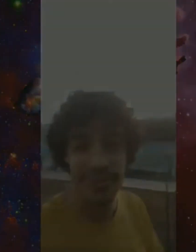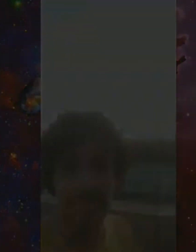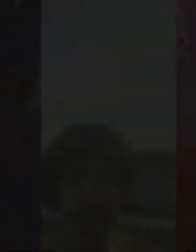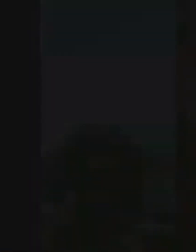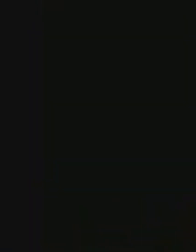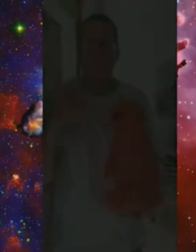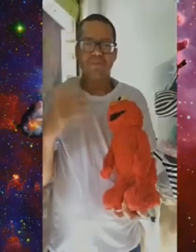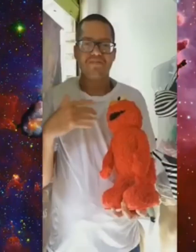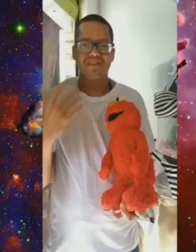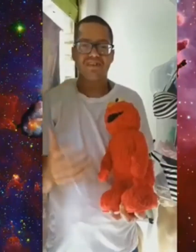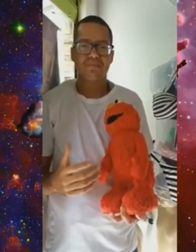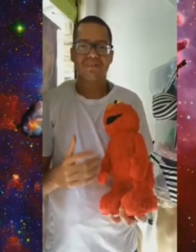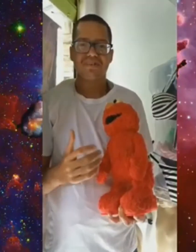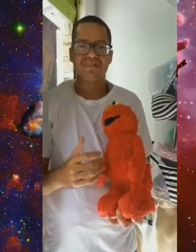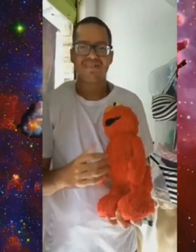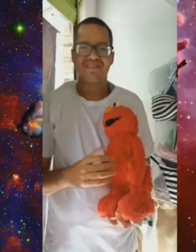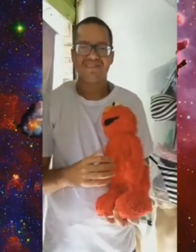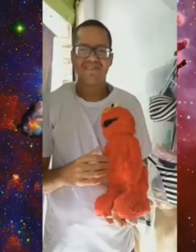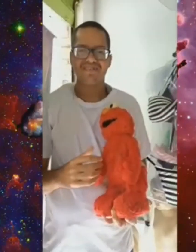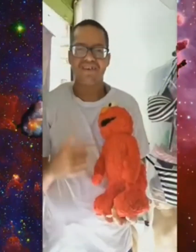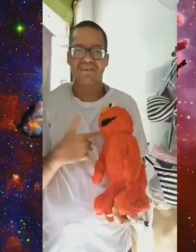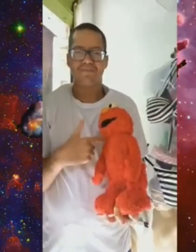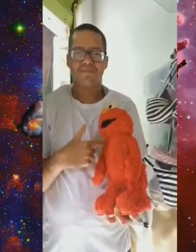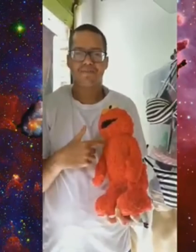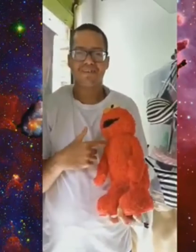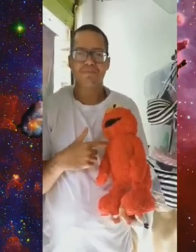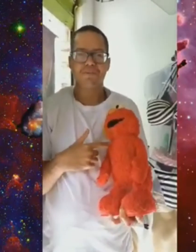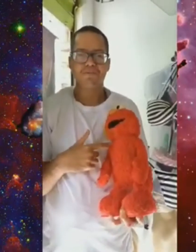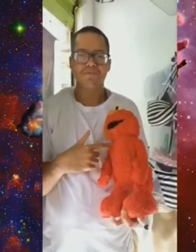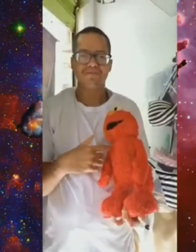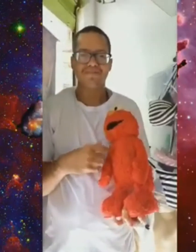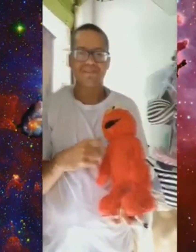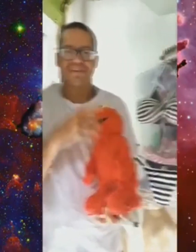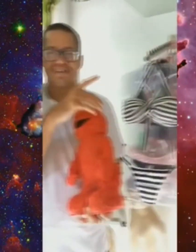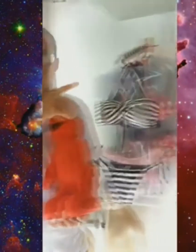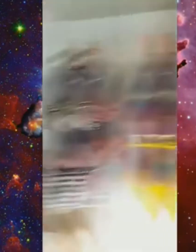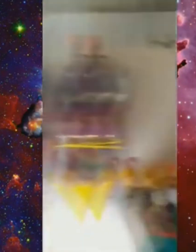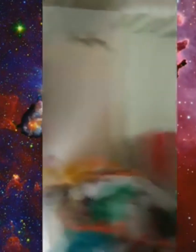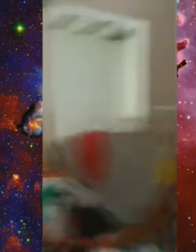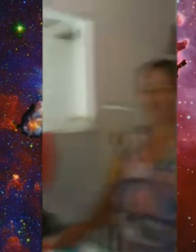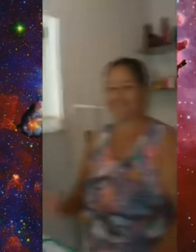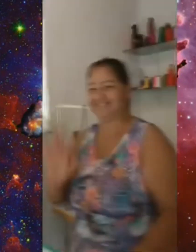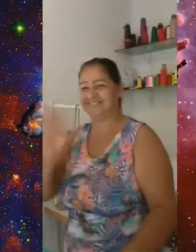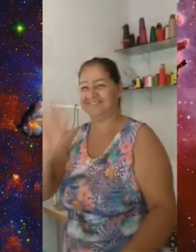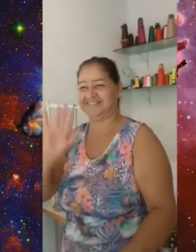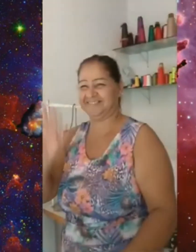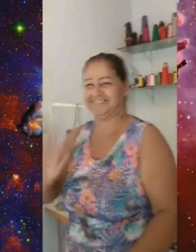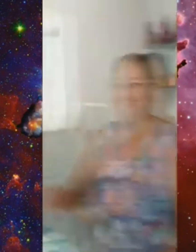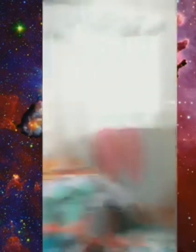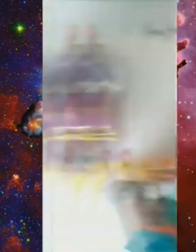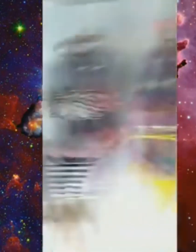Gratidão. Meu nome é Felipe. Minha raquinha, o nome dele é Picoco. Minha cara é minha mão.